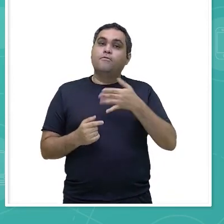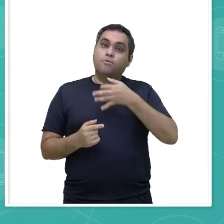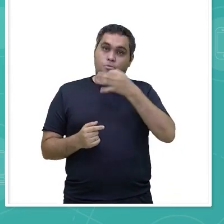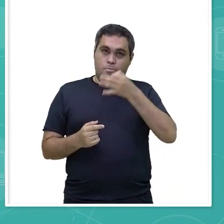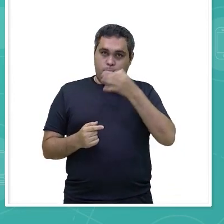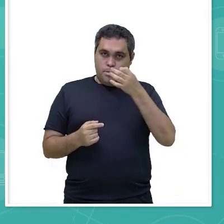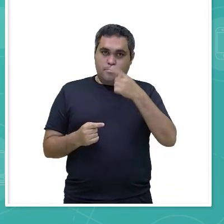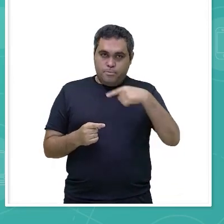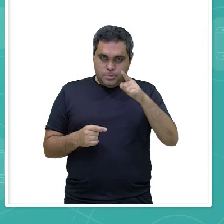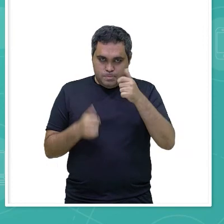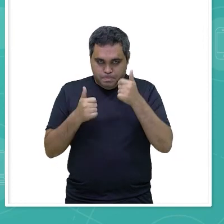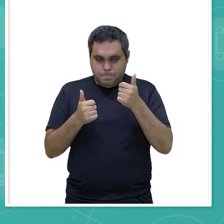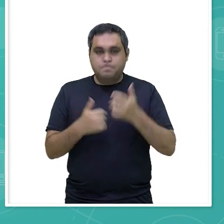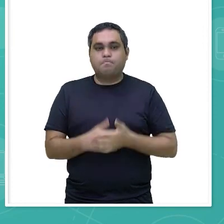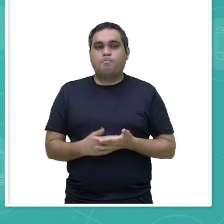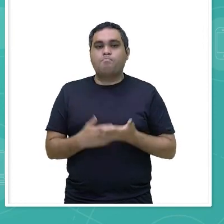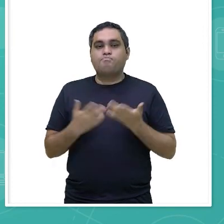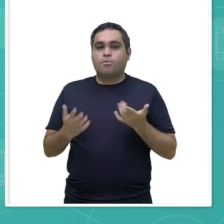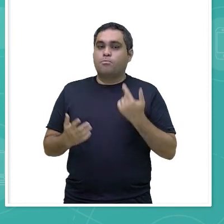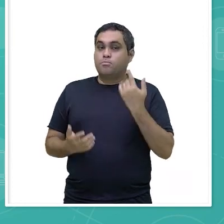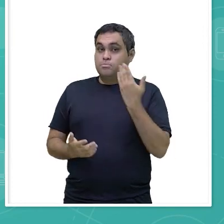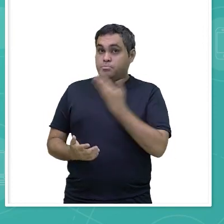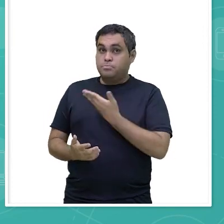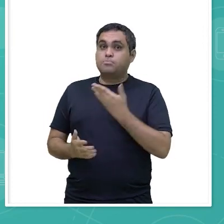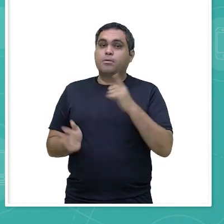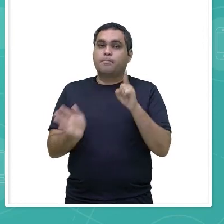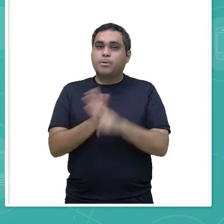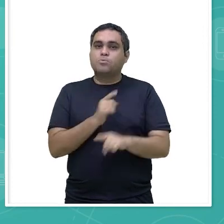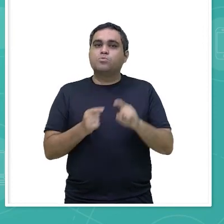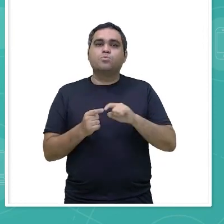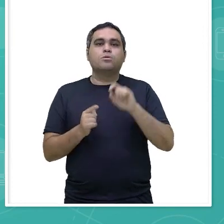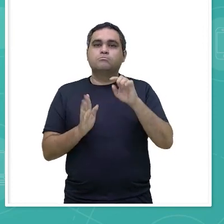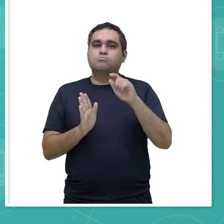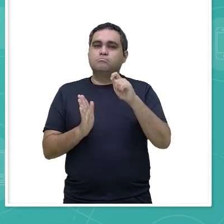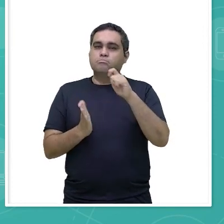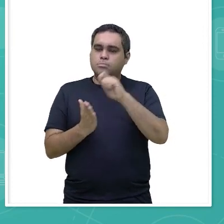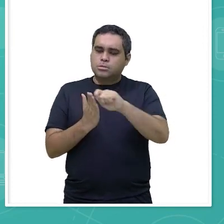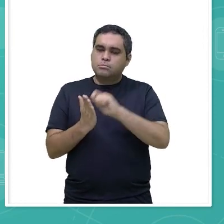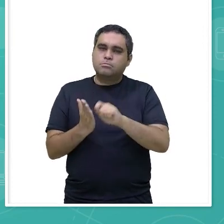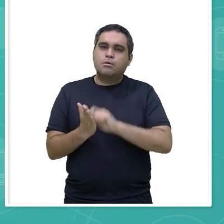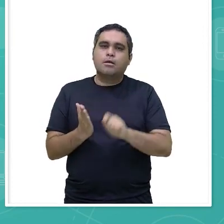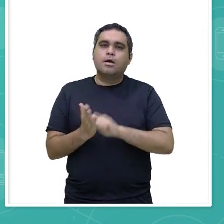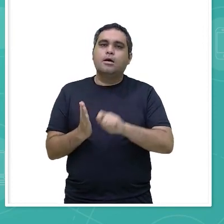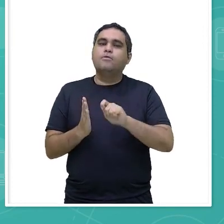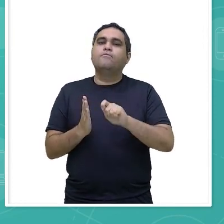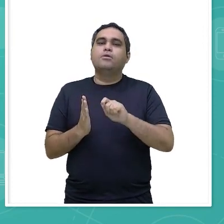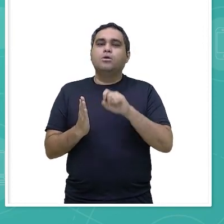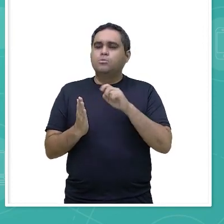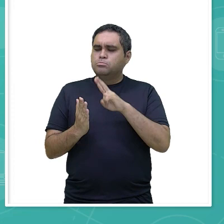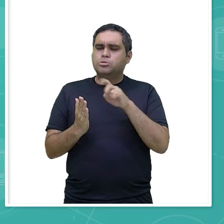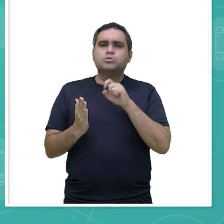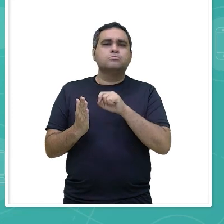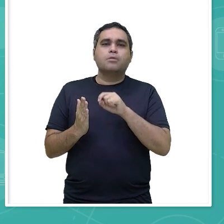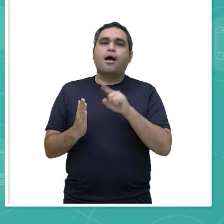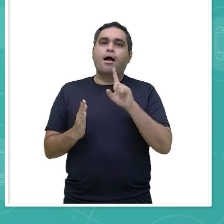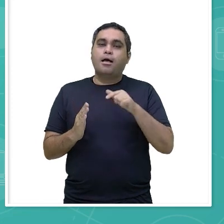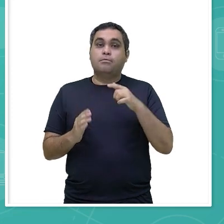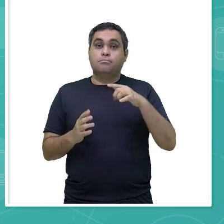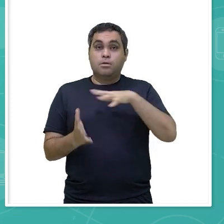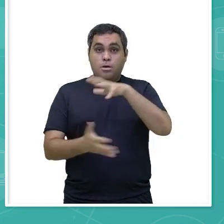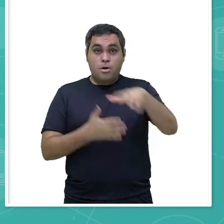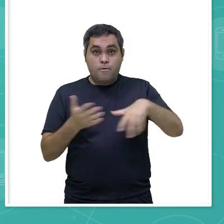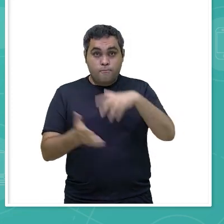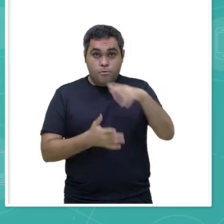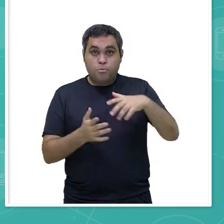vamos lá? Olha aí. Questão 1, escreva um pequeno texto mostrando como estava a Revolução de 17. Trouxe